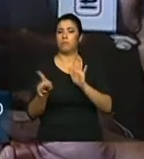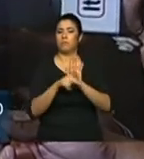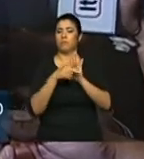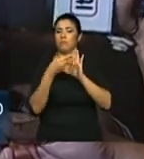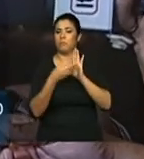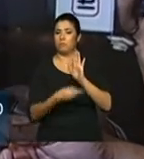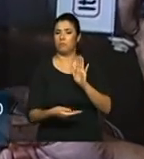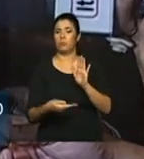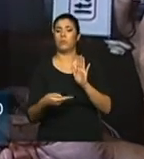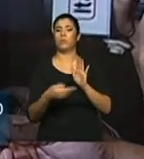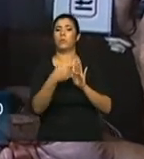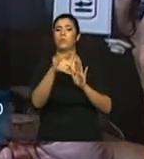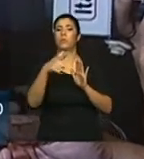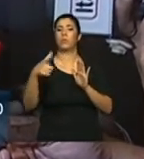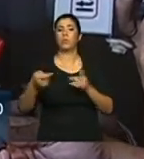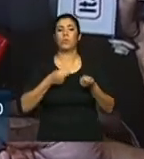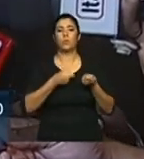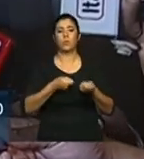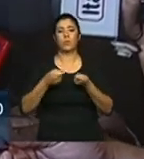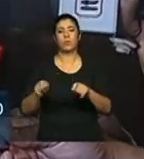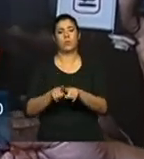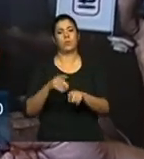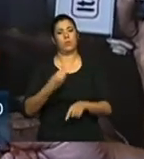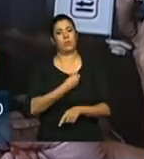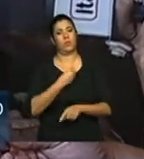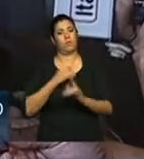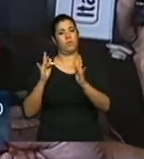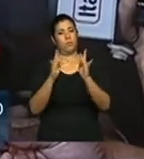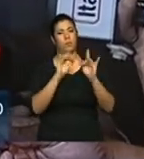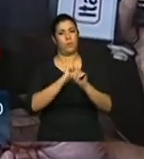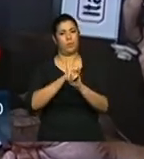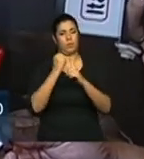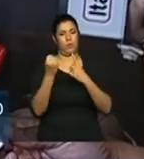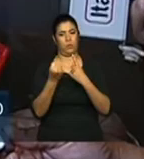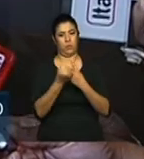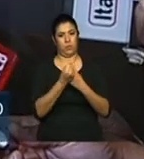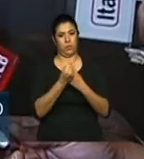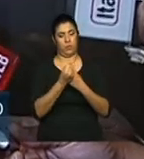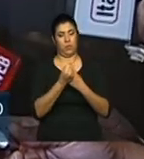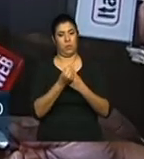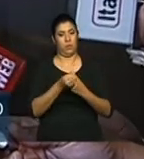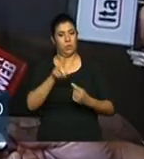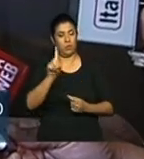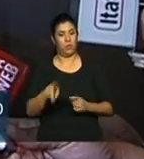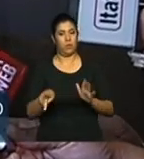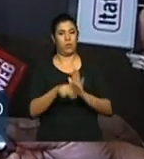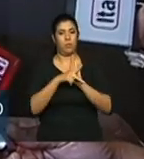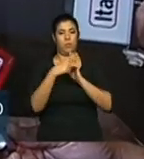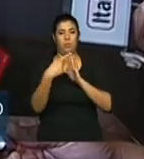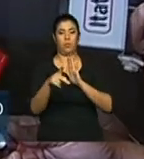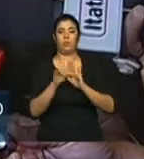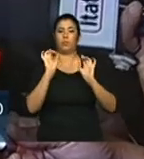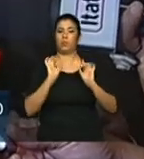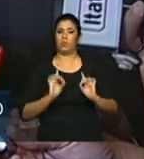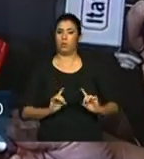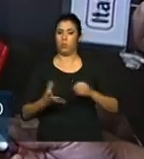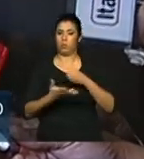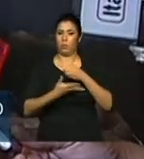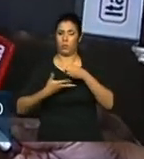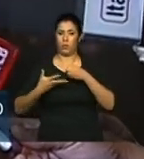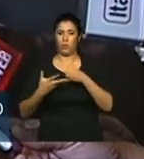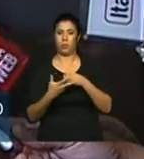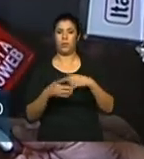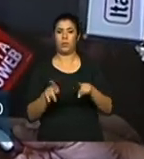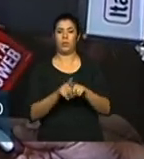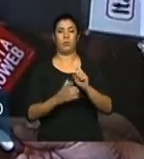adequados a outras exigências da vida social. Sejam adequados a outros direitos fundamentais,